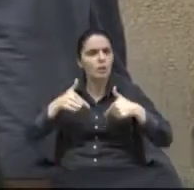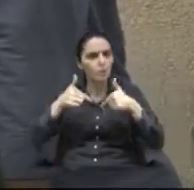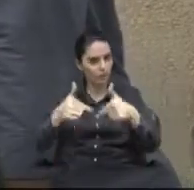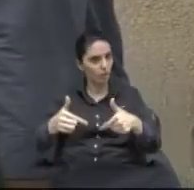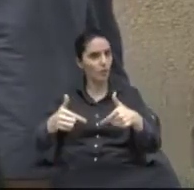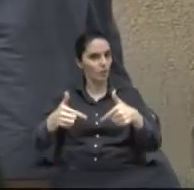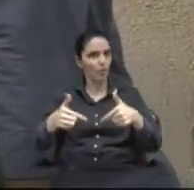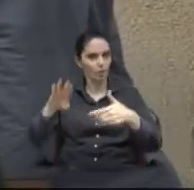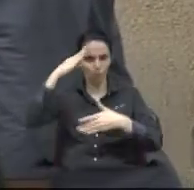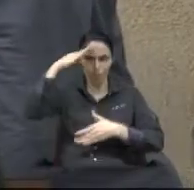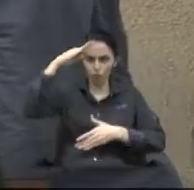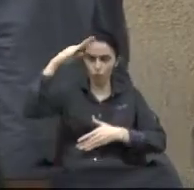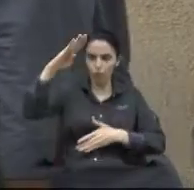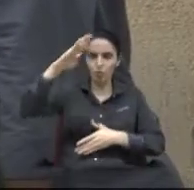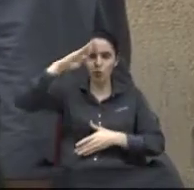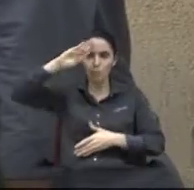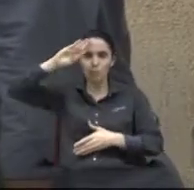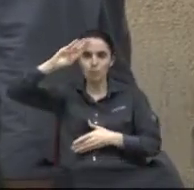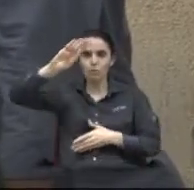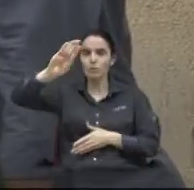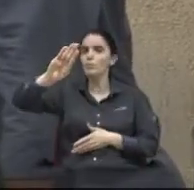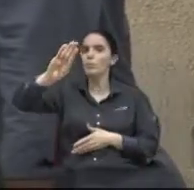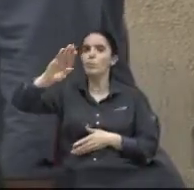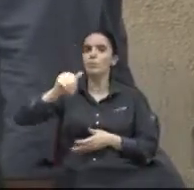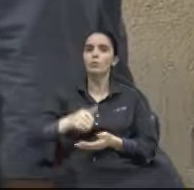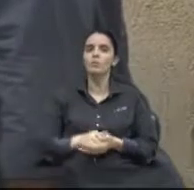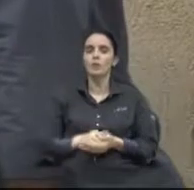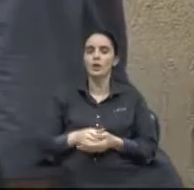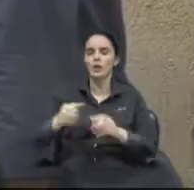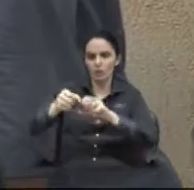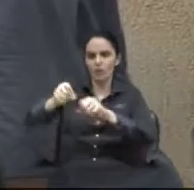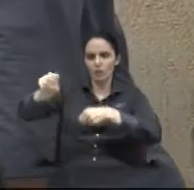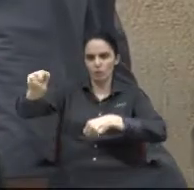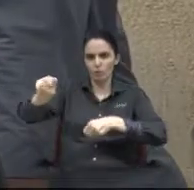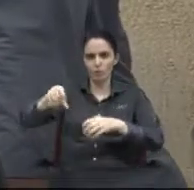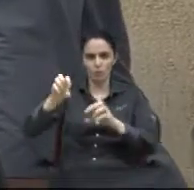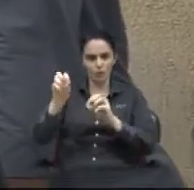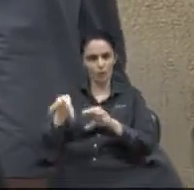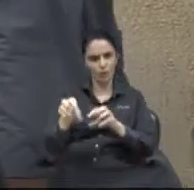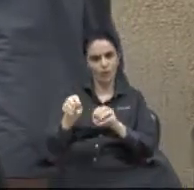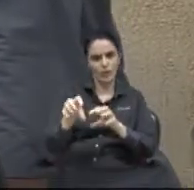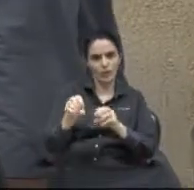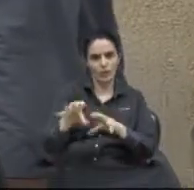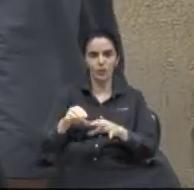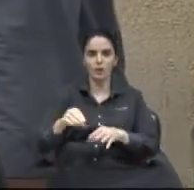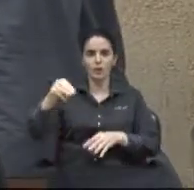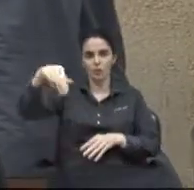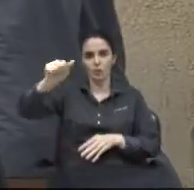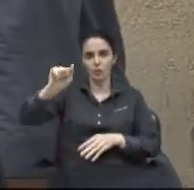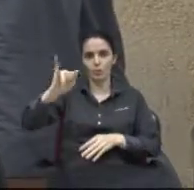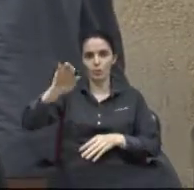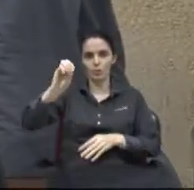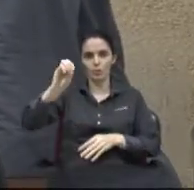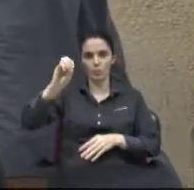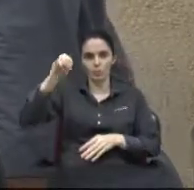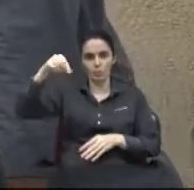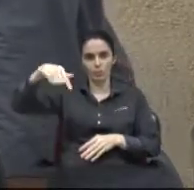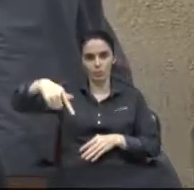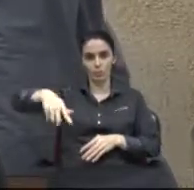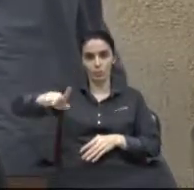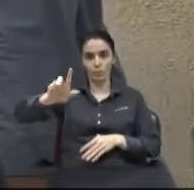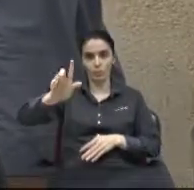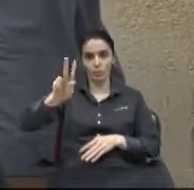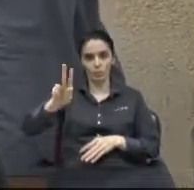principalmente dos estavam ali formando eles o maior choque e o quanto eles se